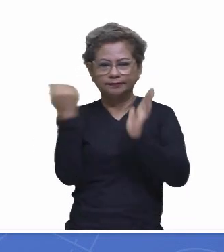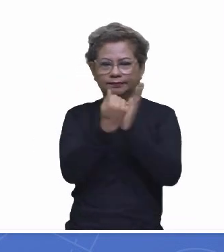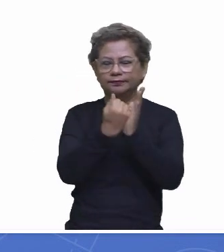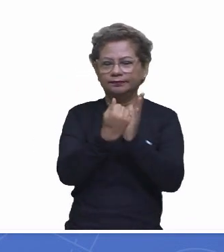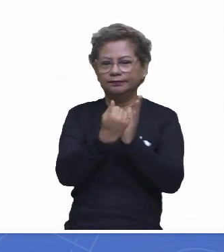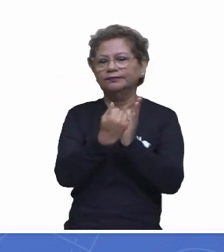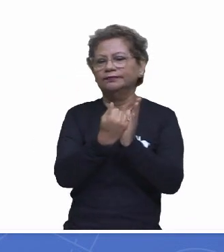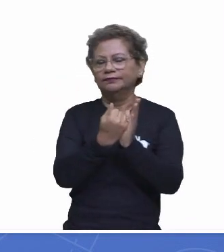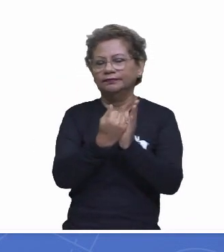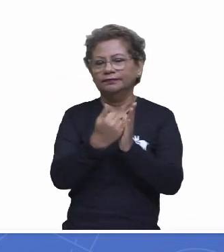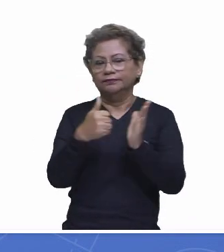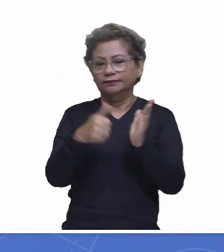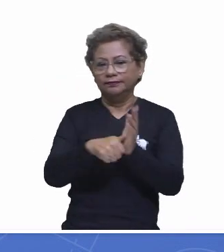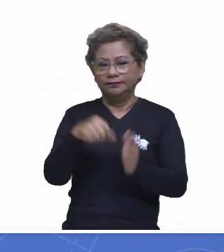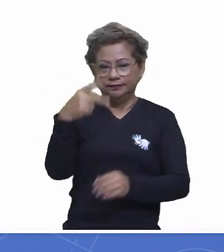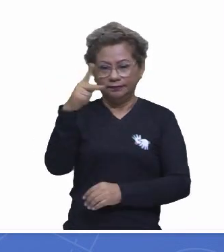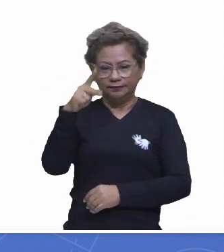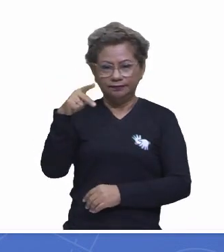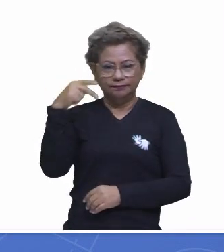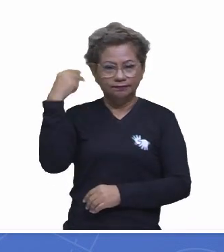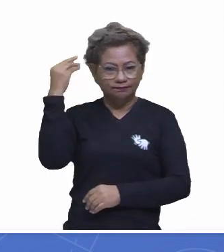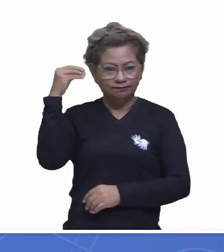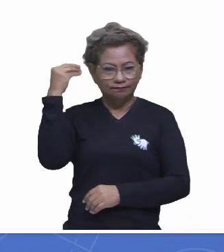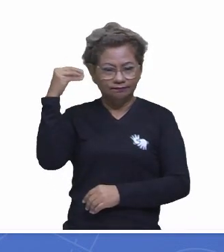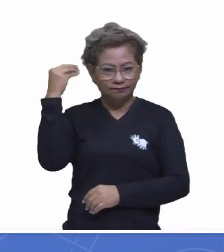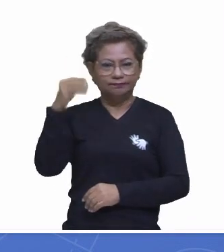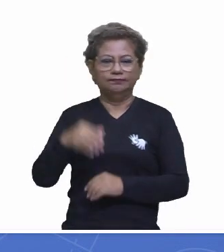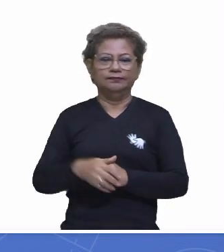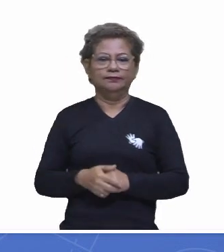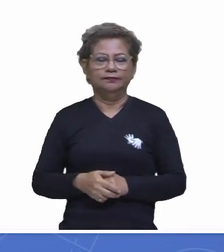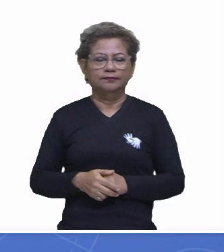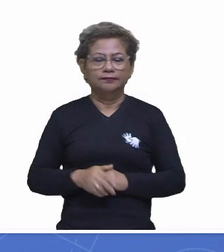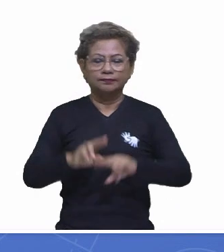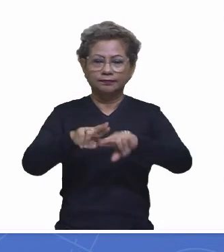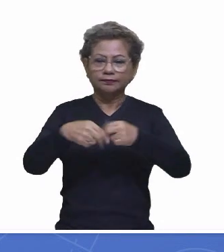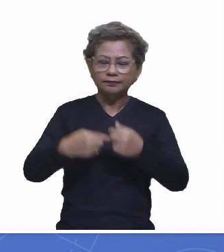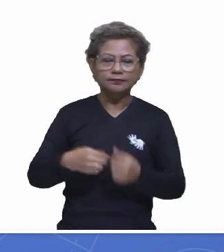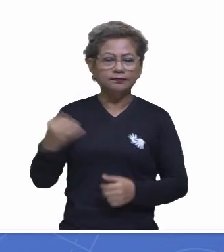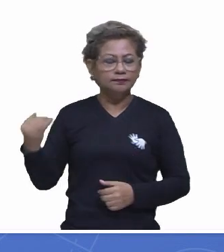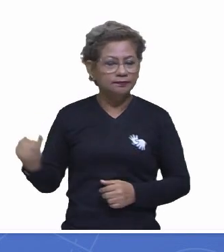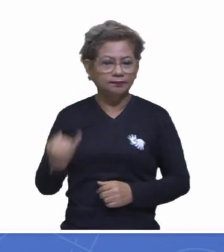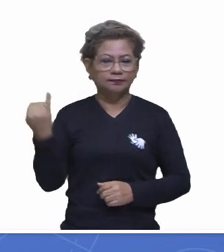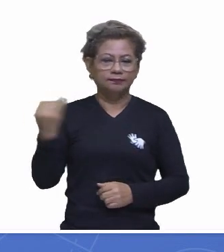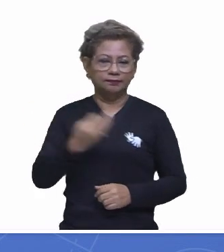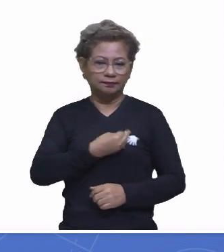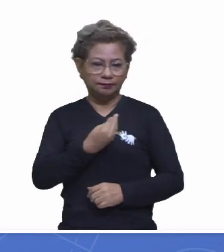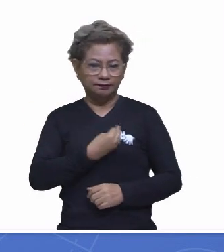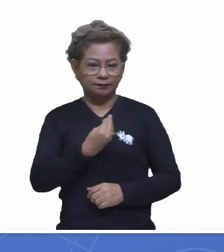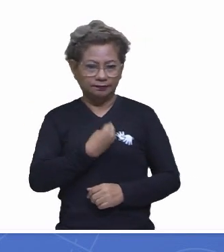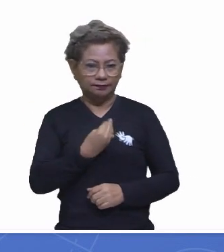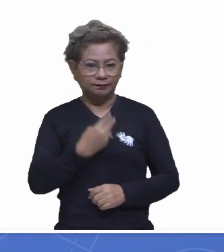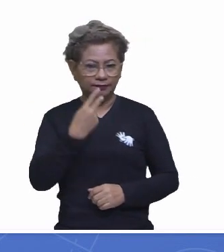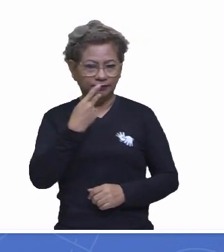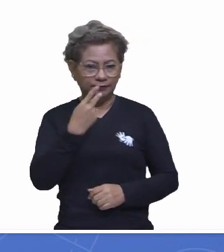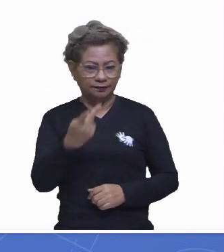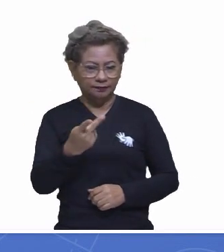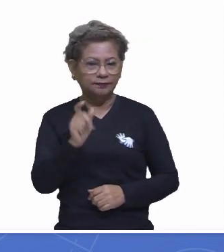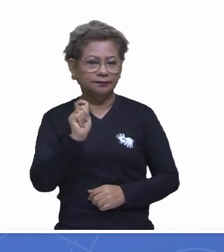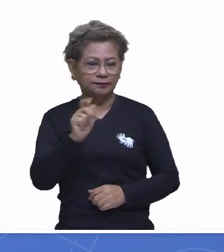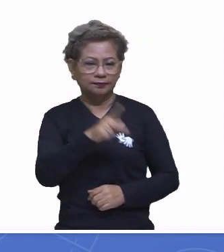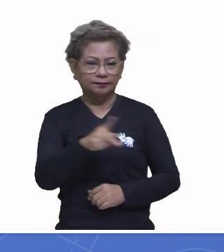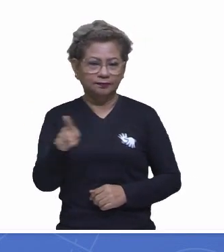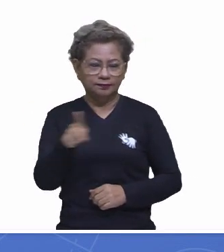experiência social. E por isso, é um dado essencial na sua vida, diz Francisco Martins, professor do Instituto